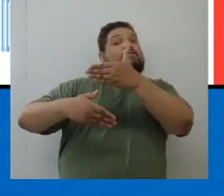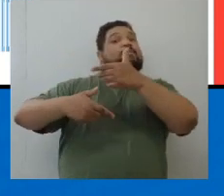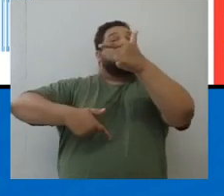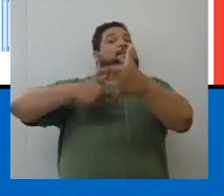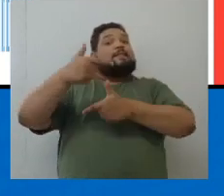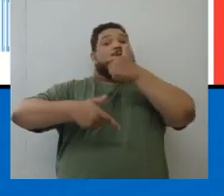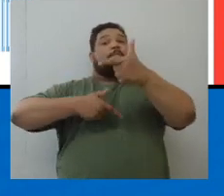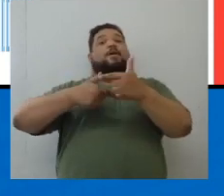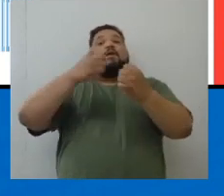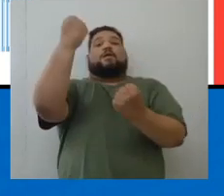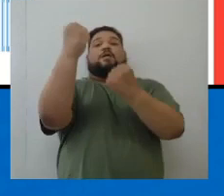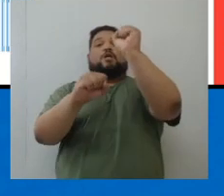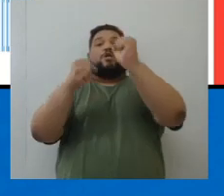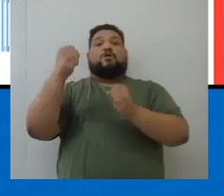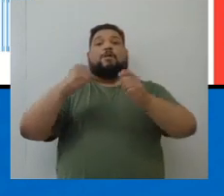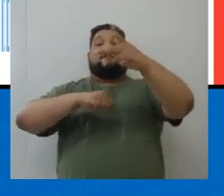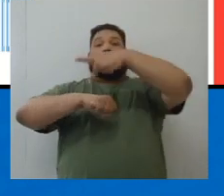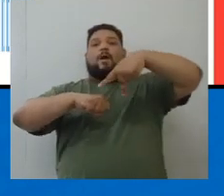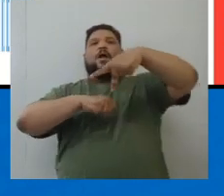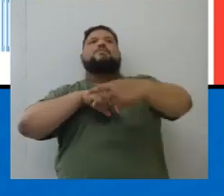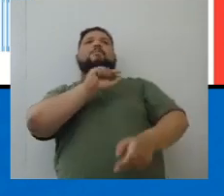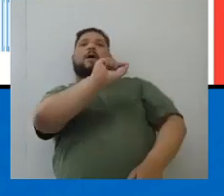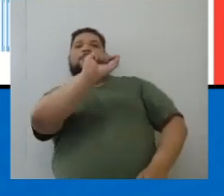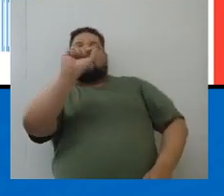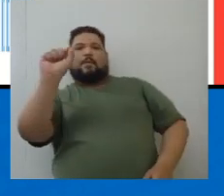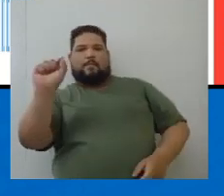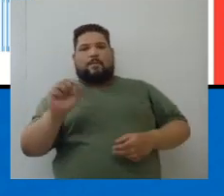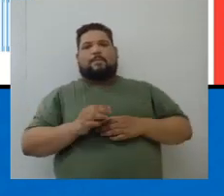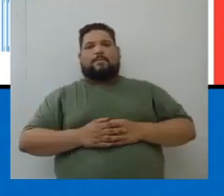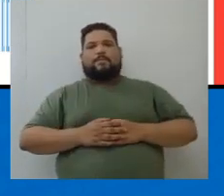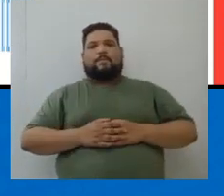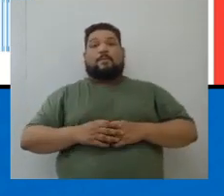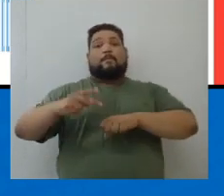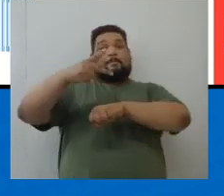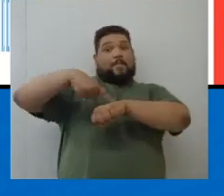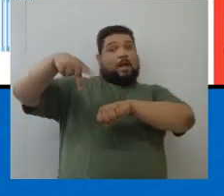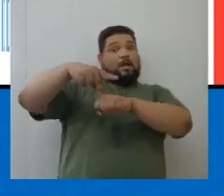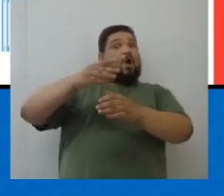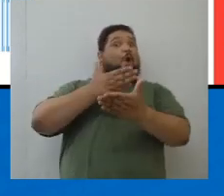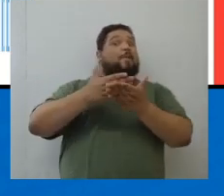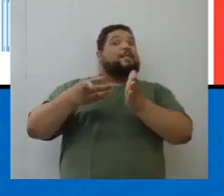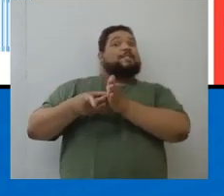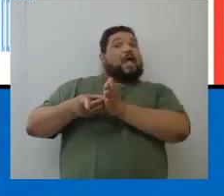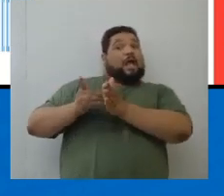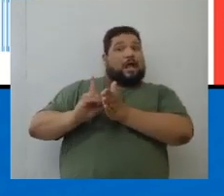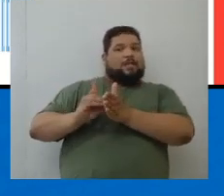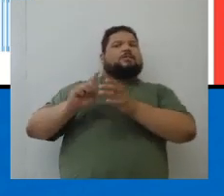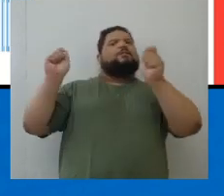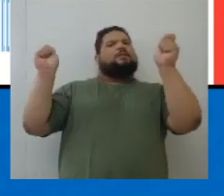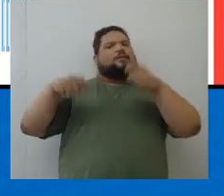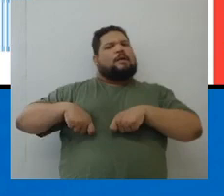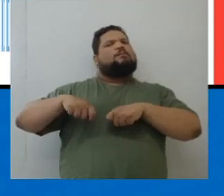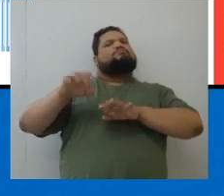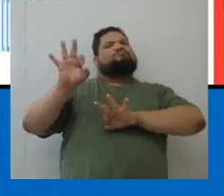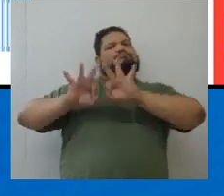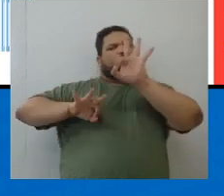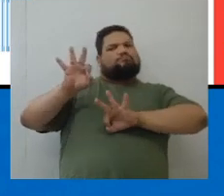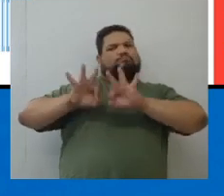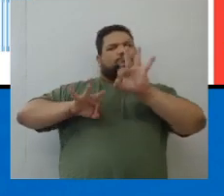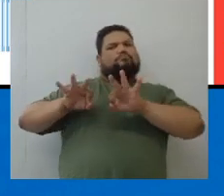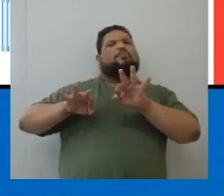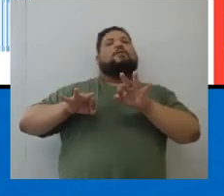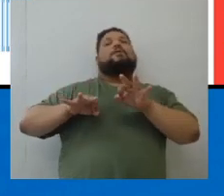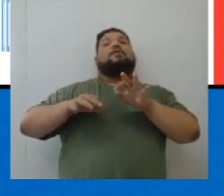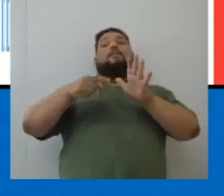atividade industrial de cada país. Tá? Países que iniciam antes esse processo, eles passam essas